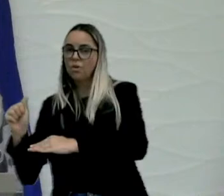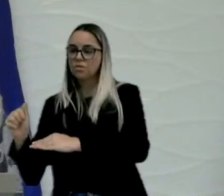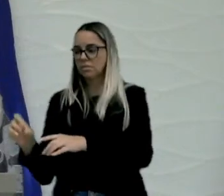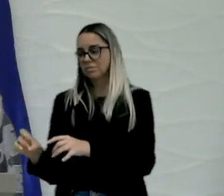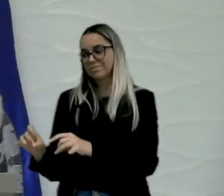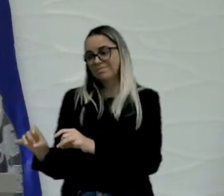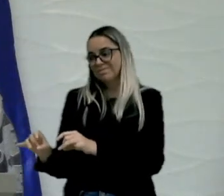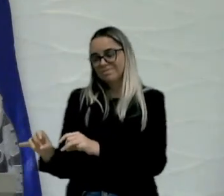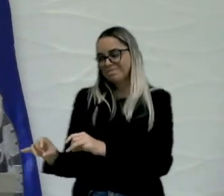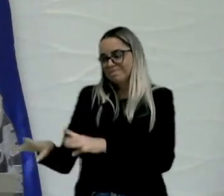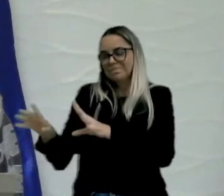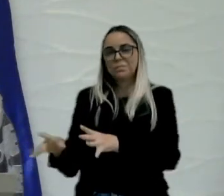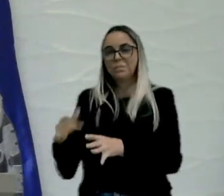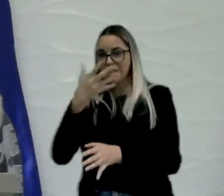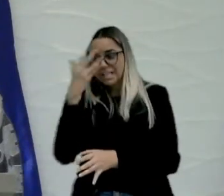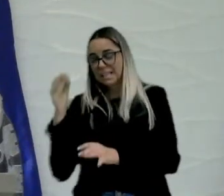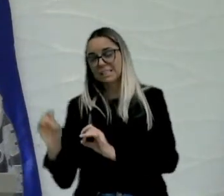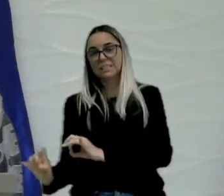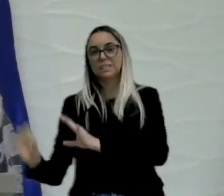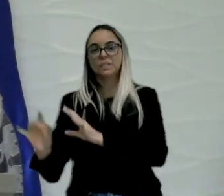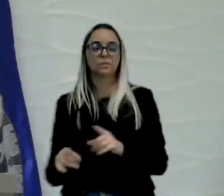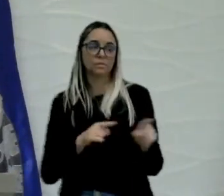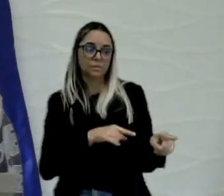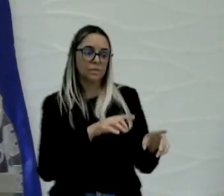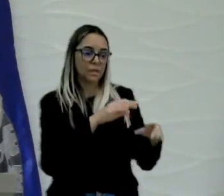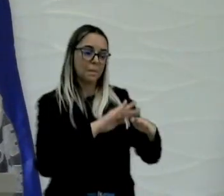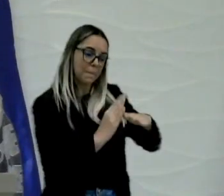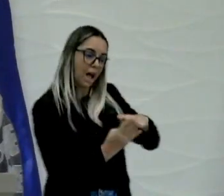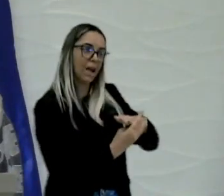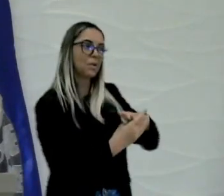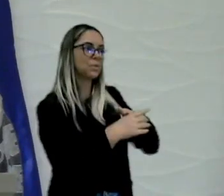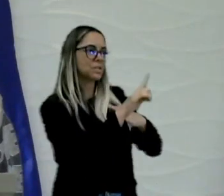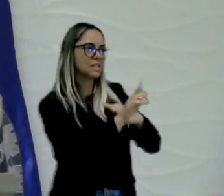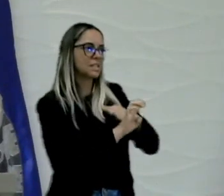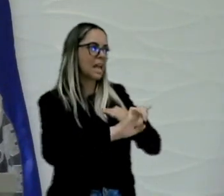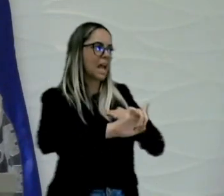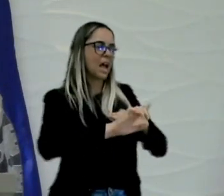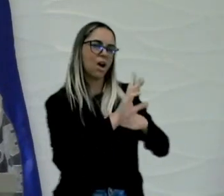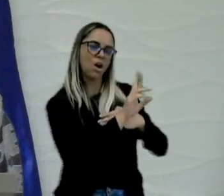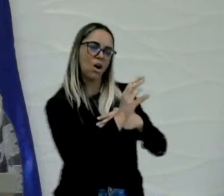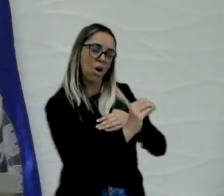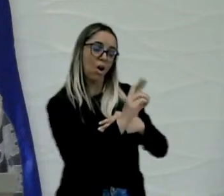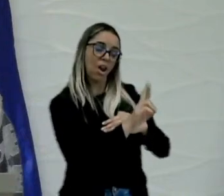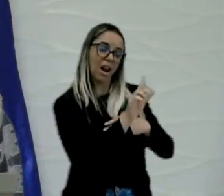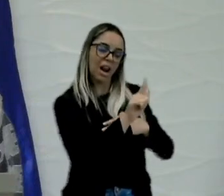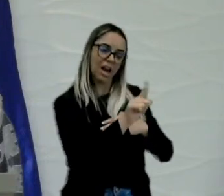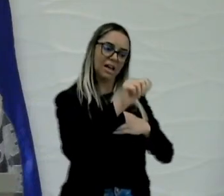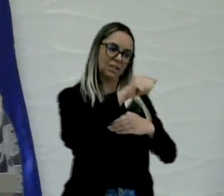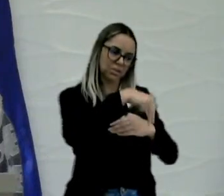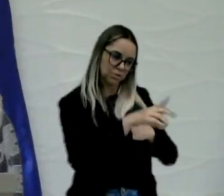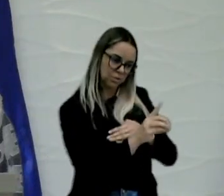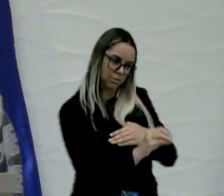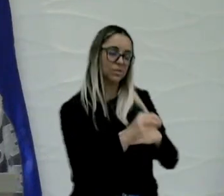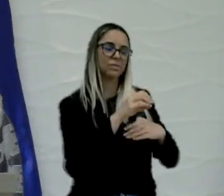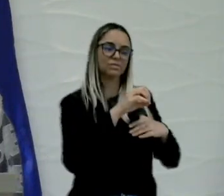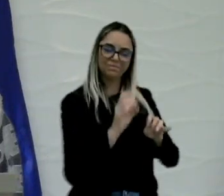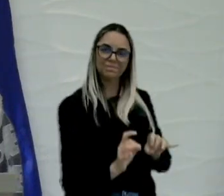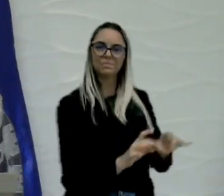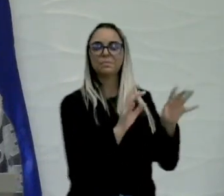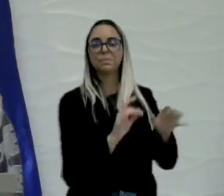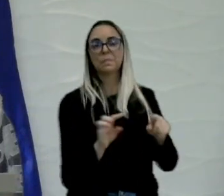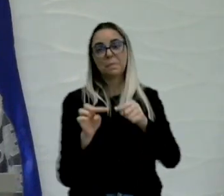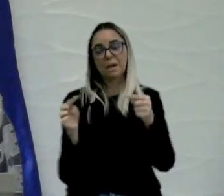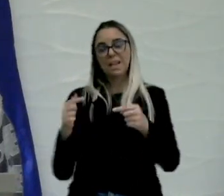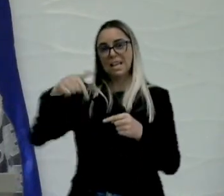Costa esquece do padre Zé Orlando mas aqui na Tribuna a coisa mais